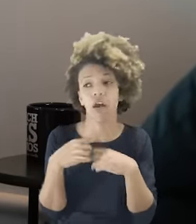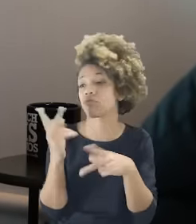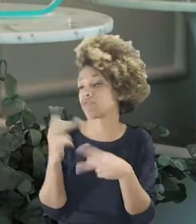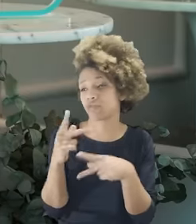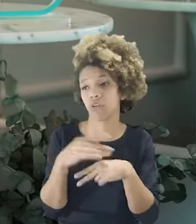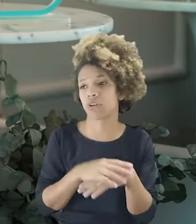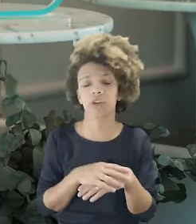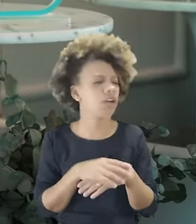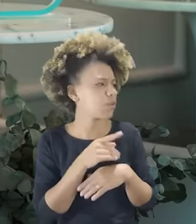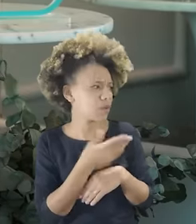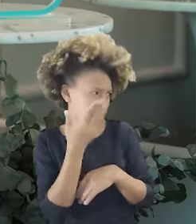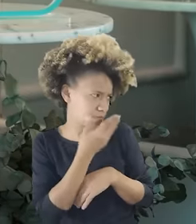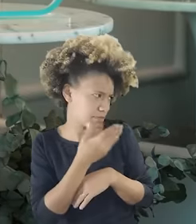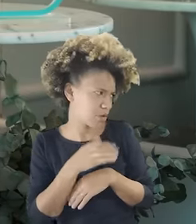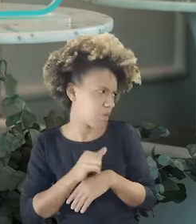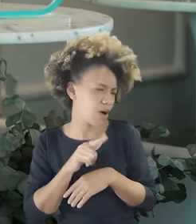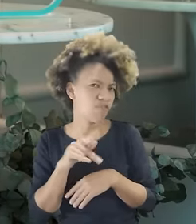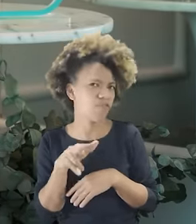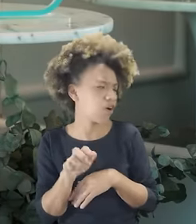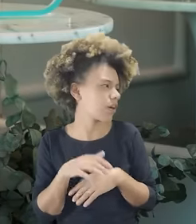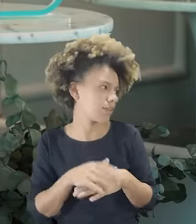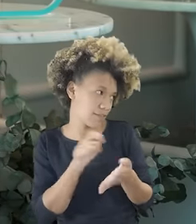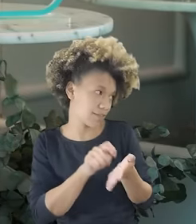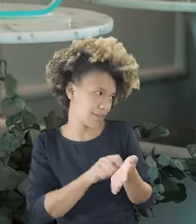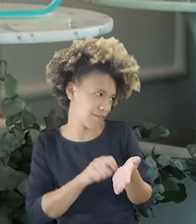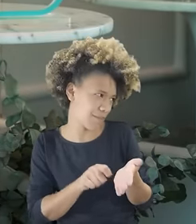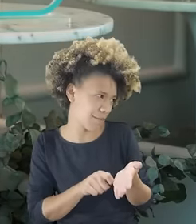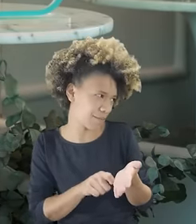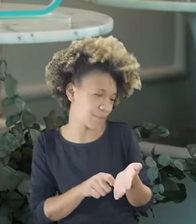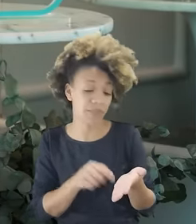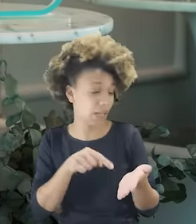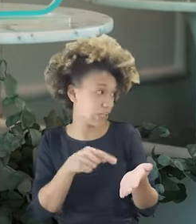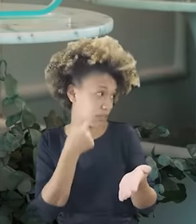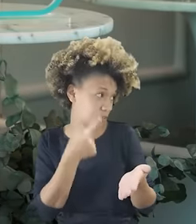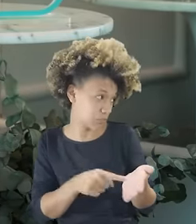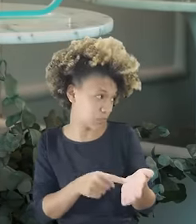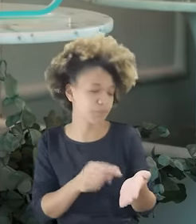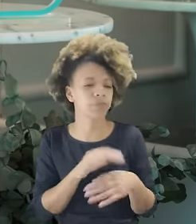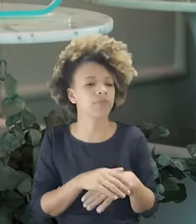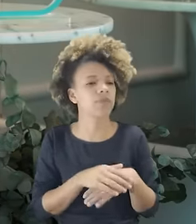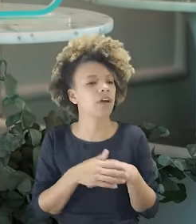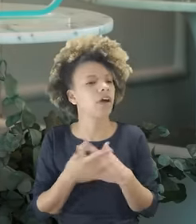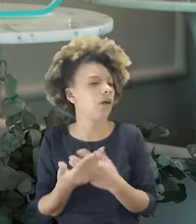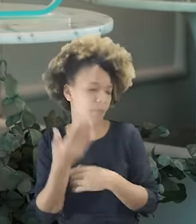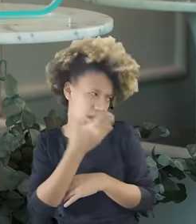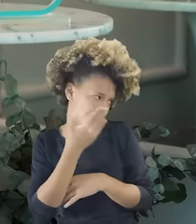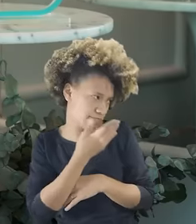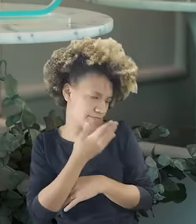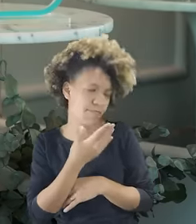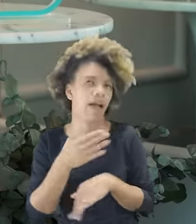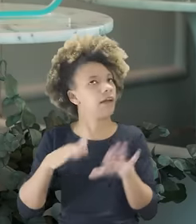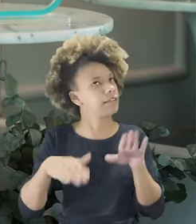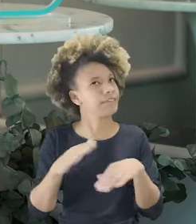quando você vai numa prostituta o avó que me escreveu essa parte que tá aqui quando eu vou numa prostituta geralmente